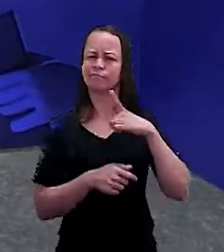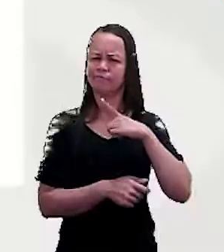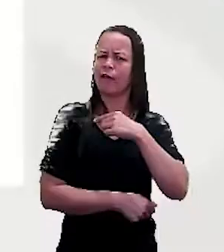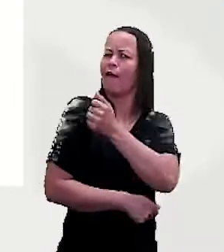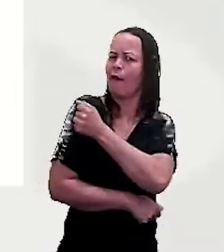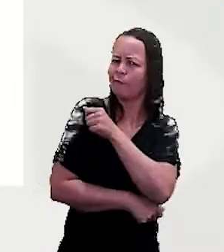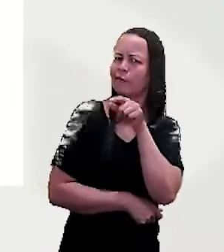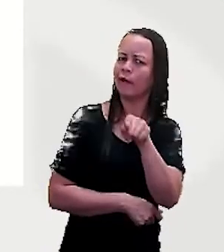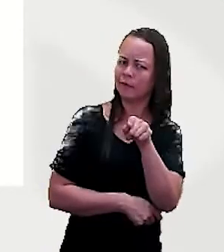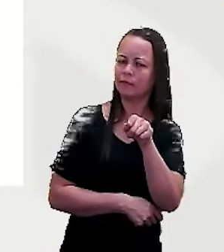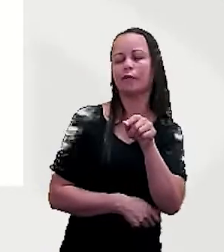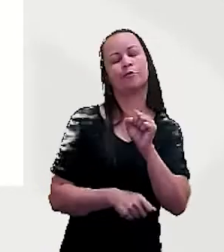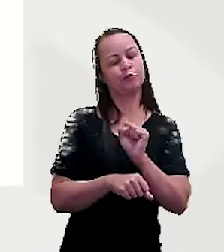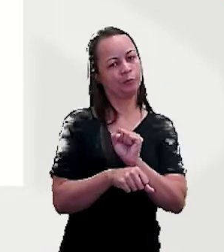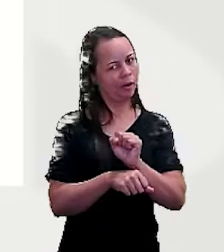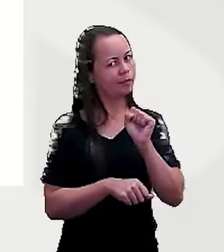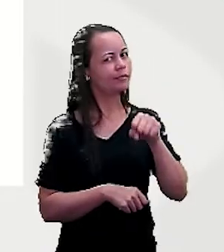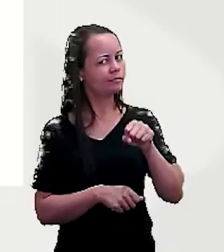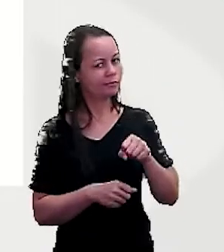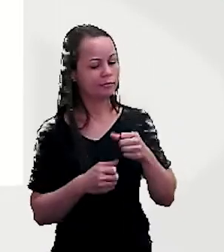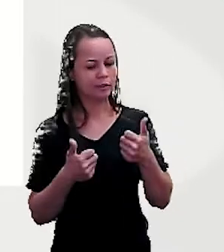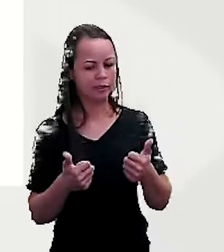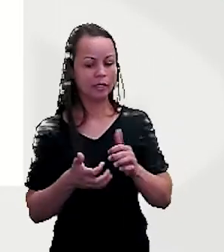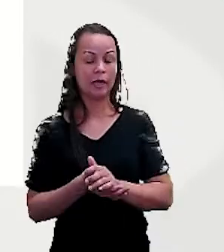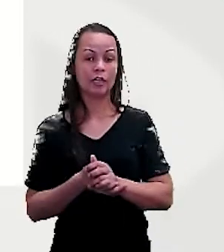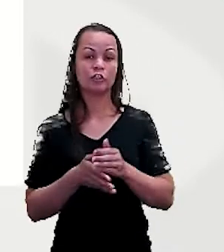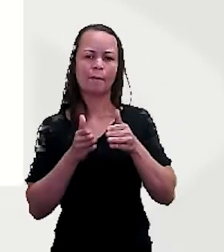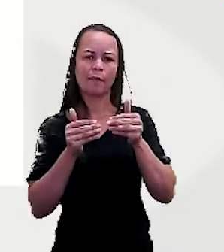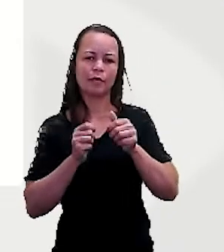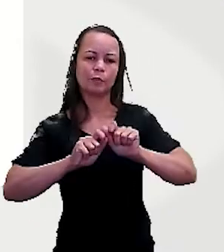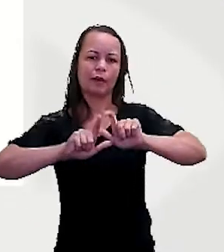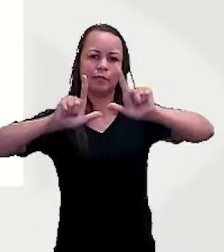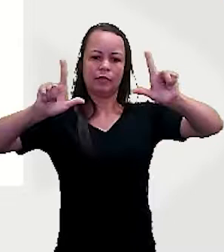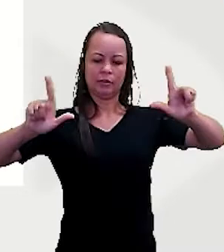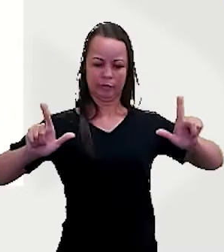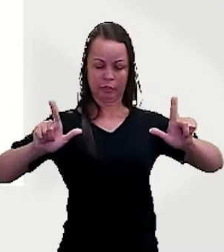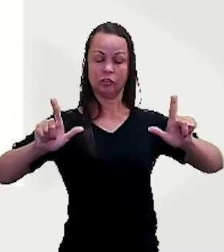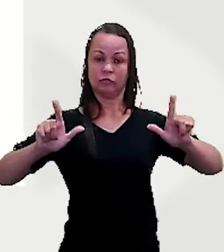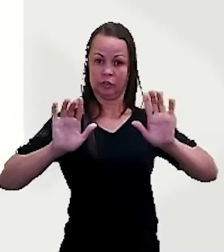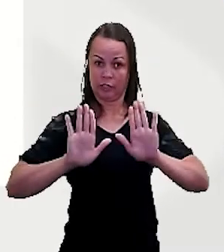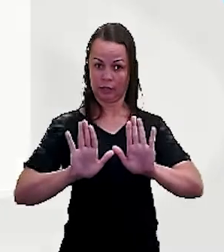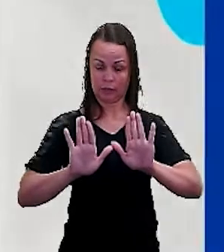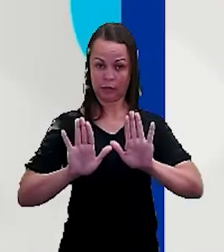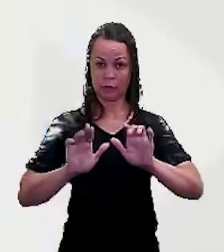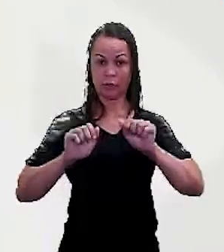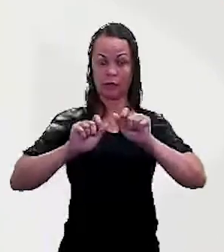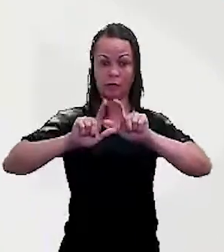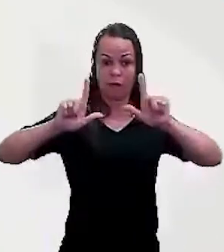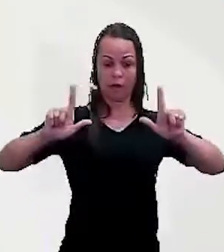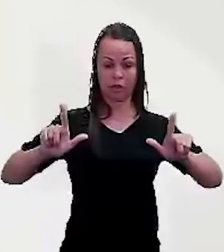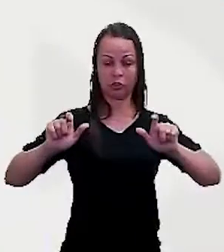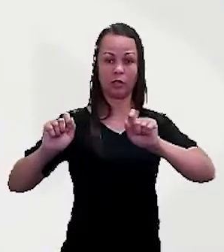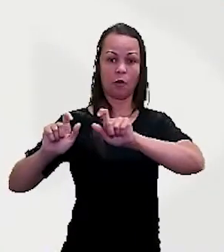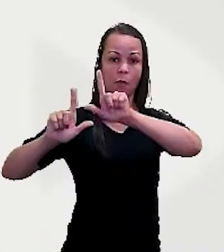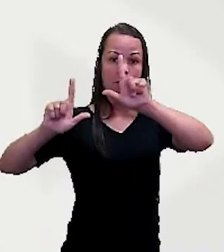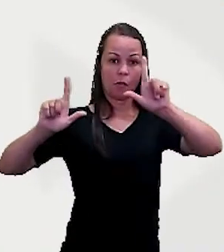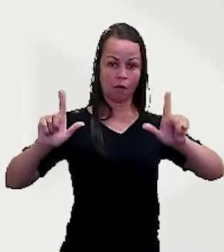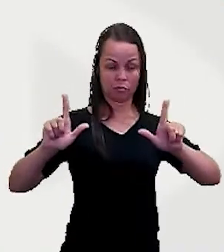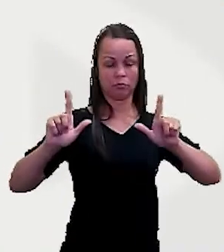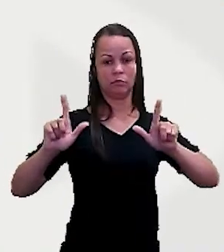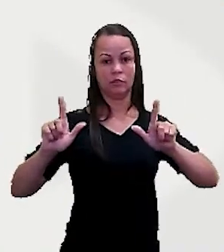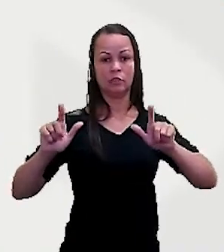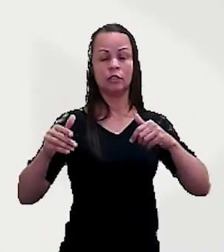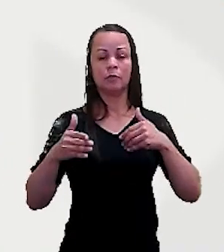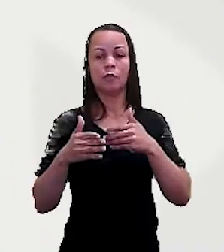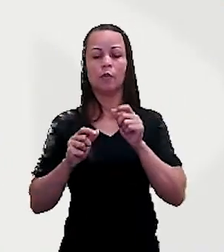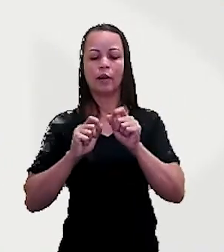produção já abrir essa imagem. Perfeito. Se apropria disso aí. Fica nessa imagem aí, por favor, produção. E eu vou já passar para o nosso próximo slide, para justamente